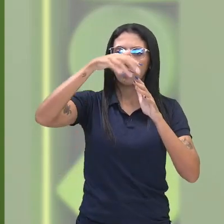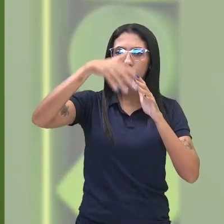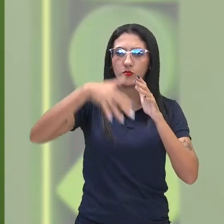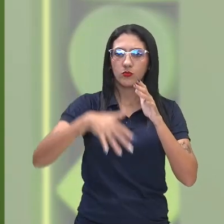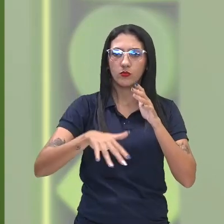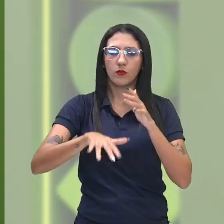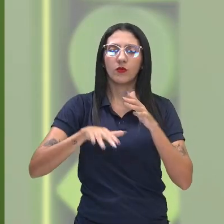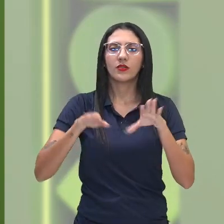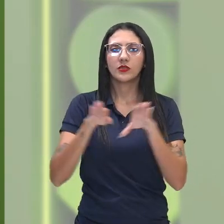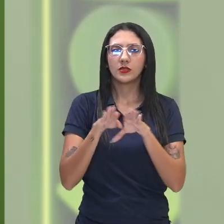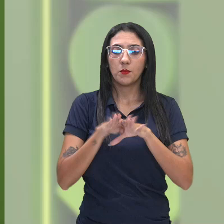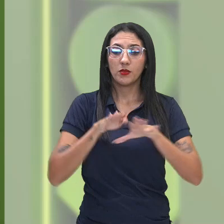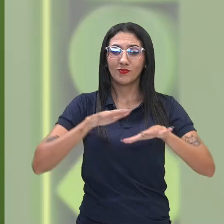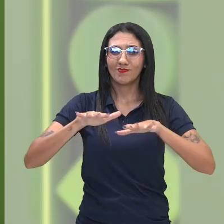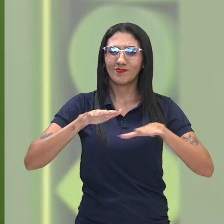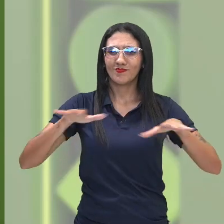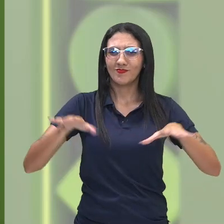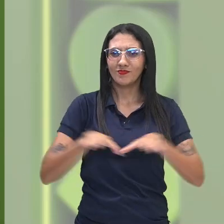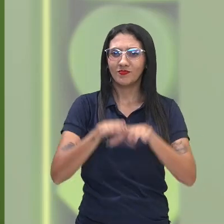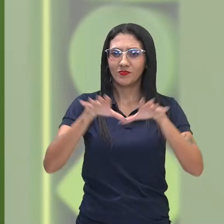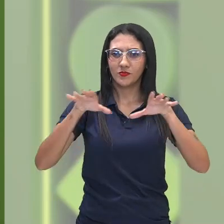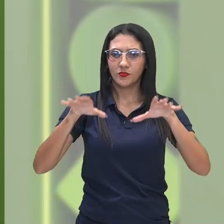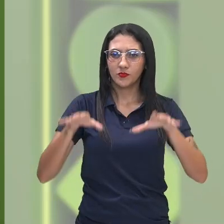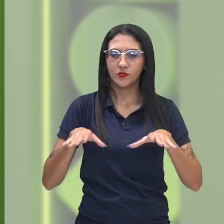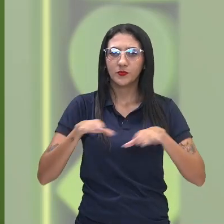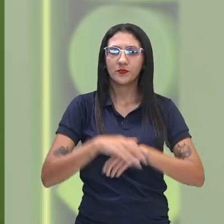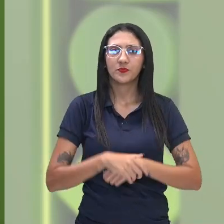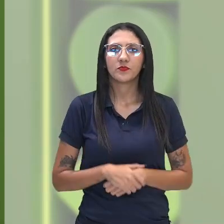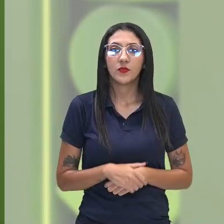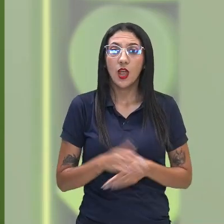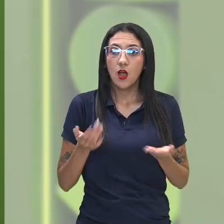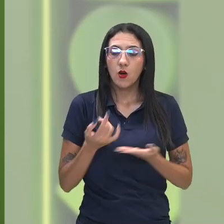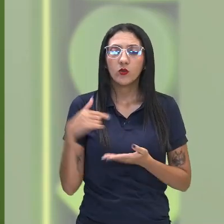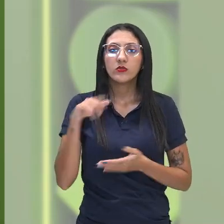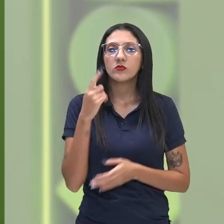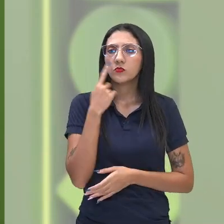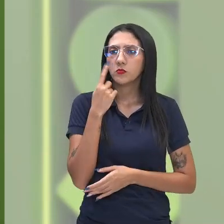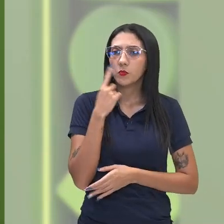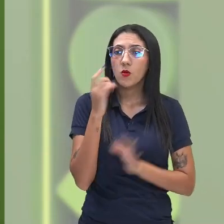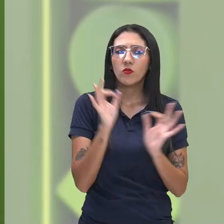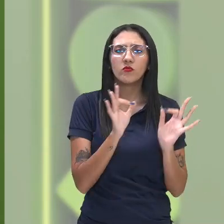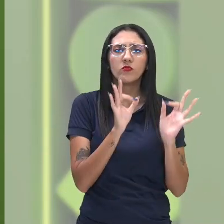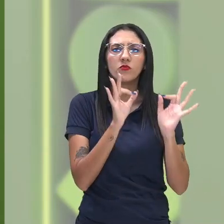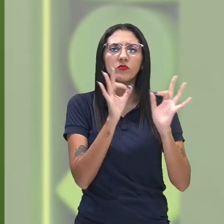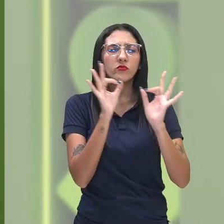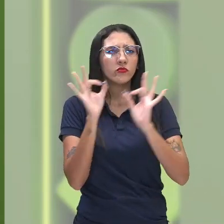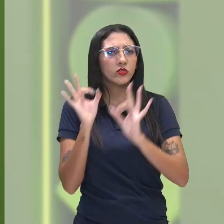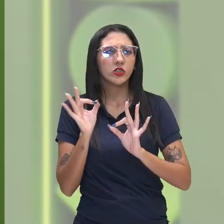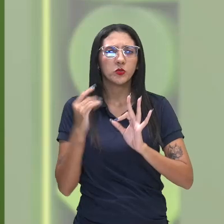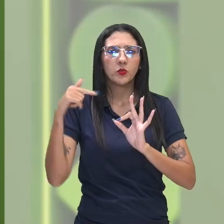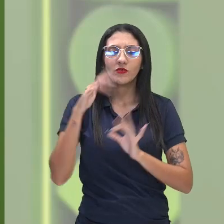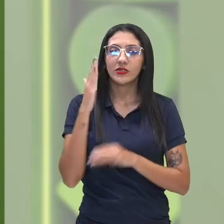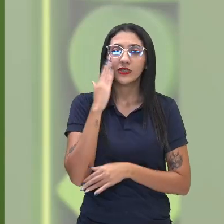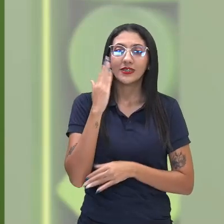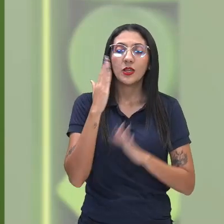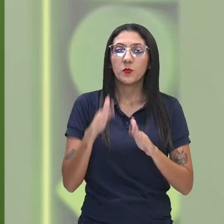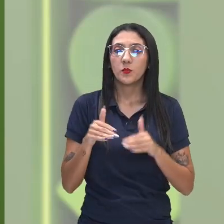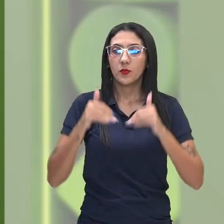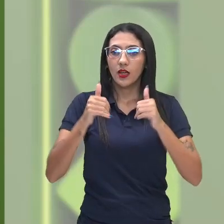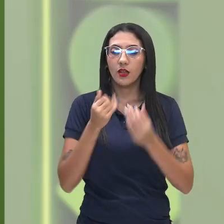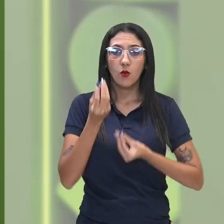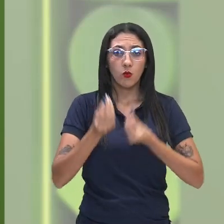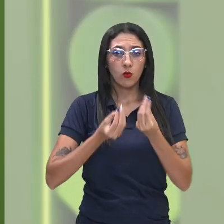A gente vai iniciar falando sobre os terremotos, vocês vão assistir agora uma animação para a gente compreender um pouco mais como que acontece, como